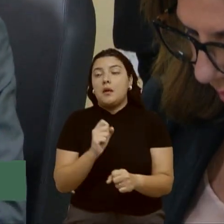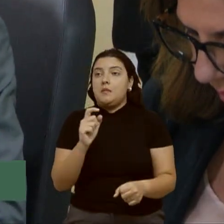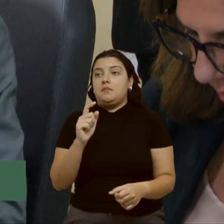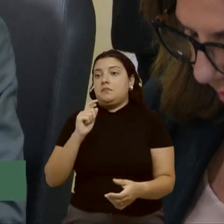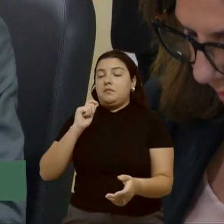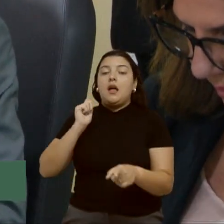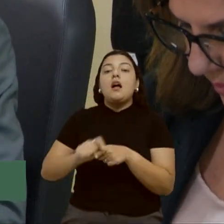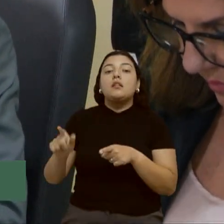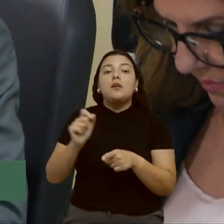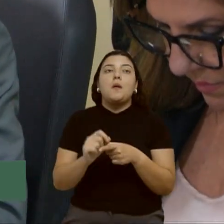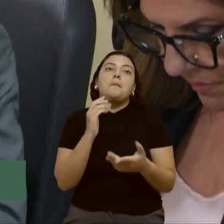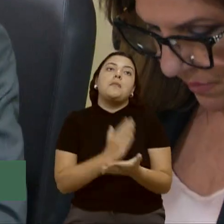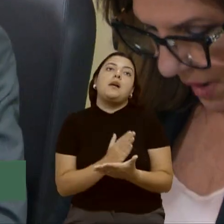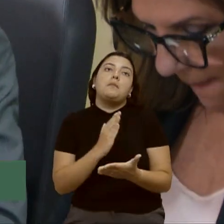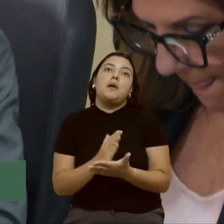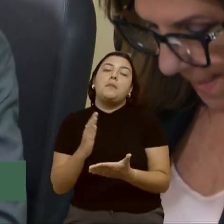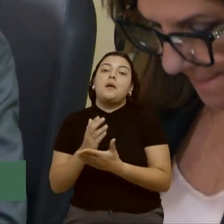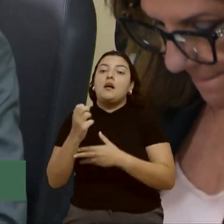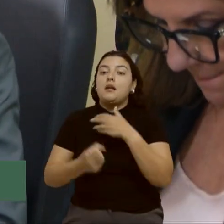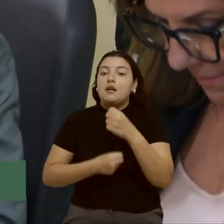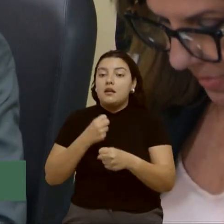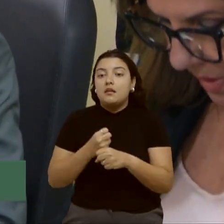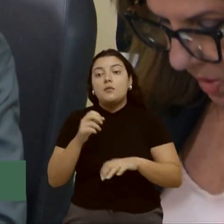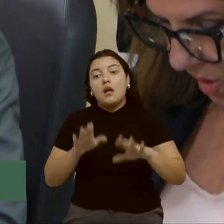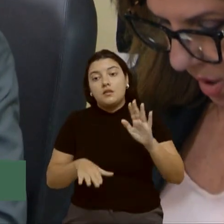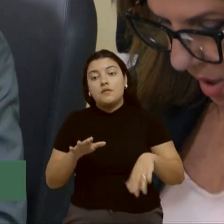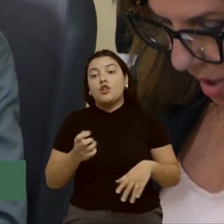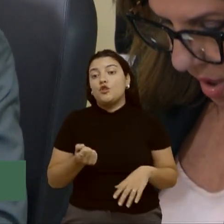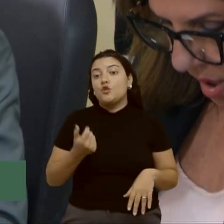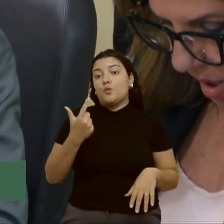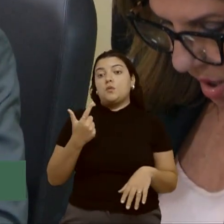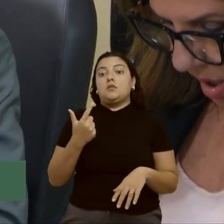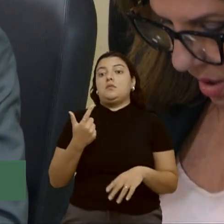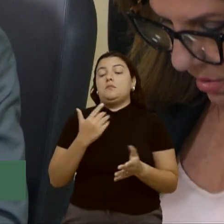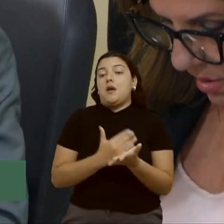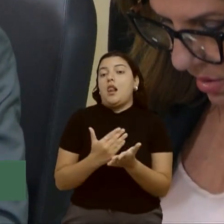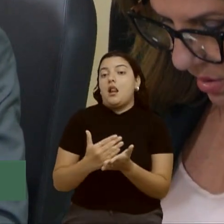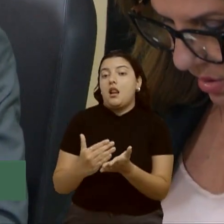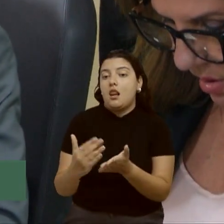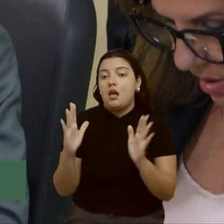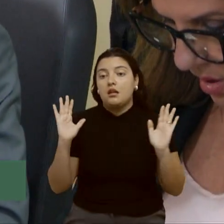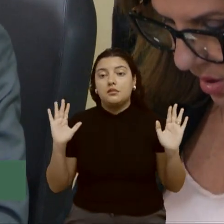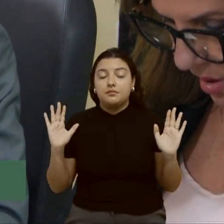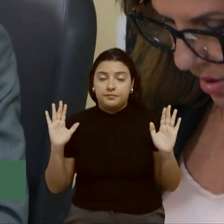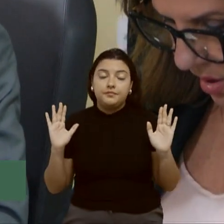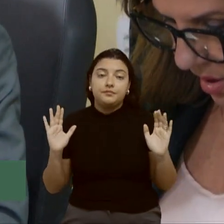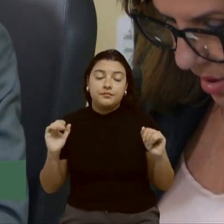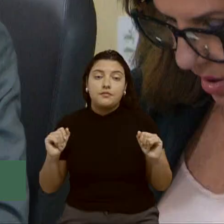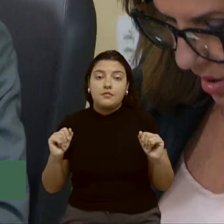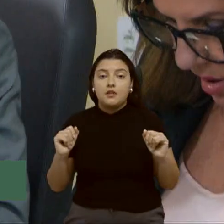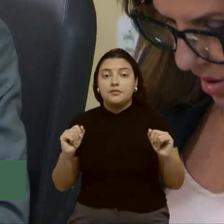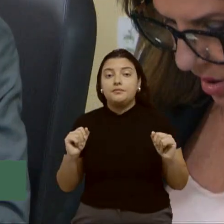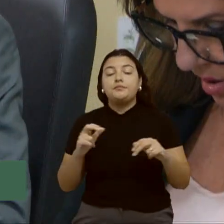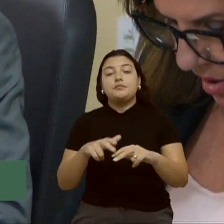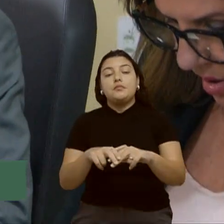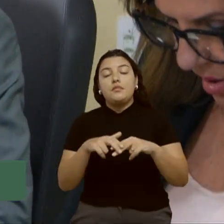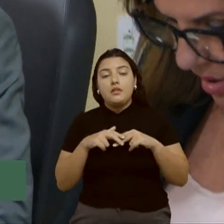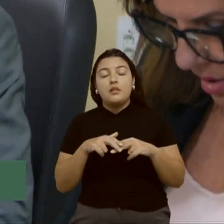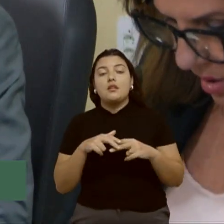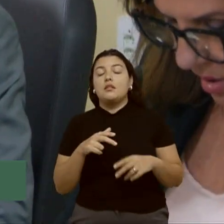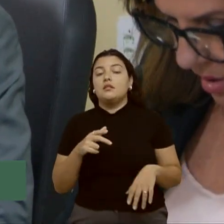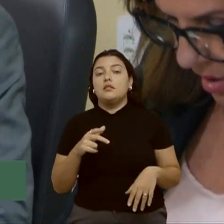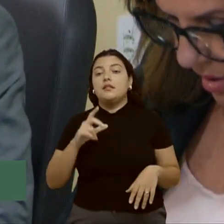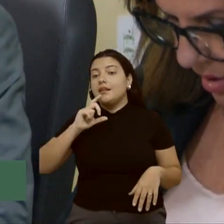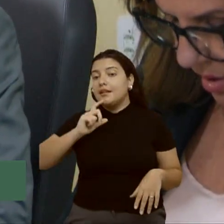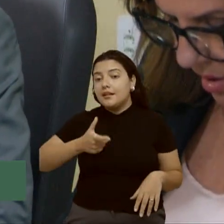prestação, certo? Anual, às vezes 12 prestações, certo? E a administradora de